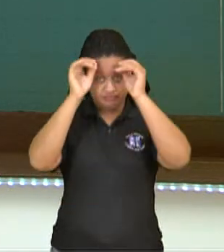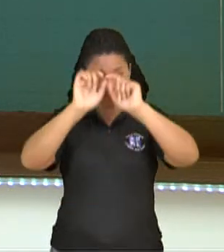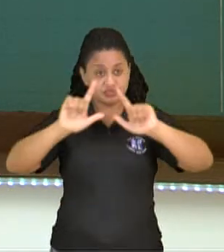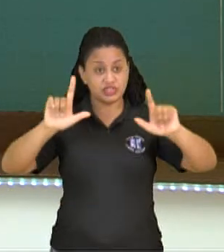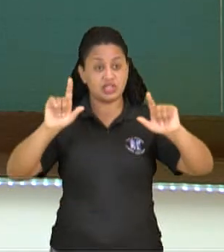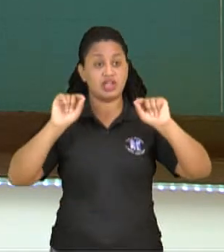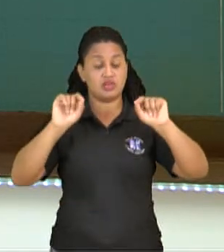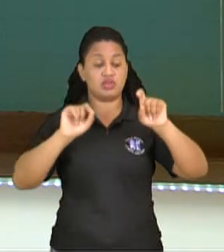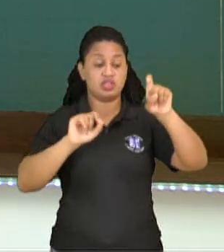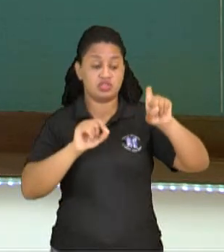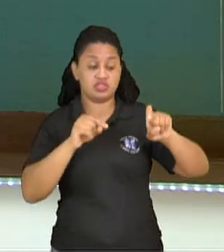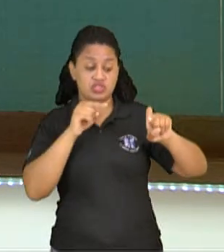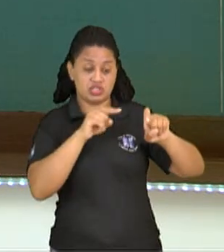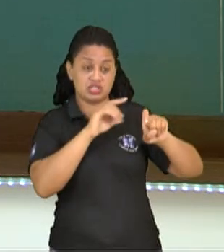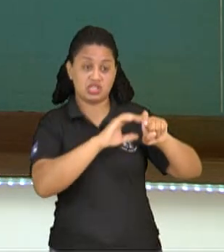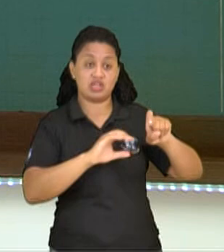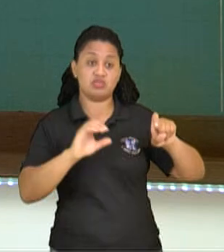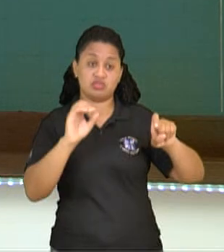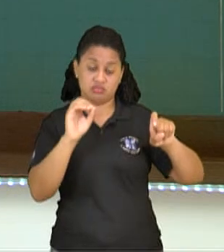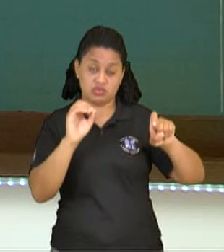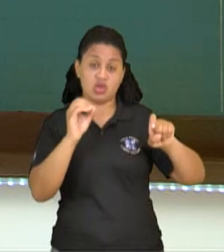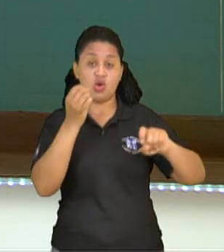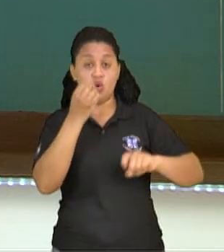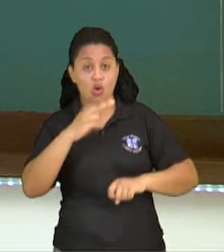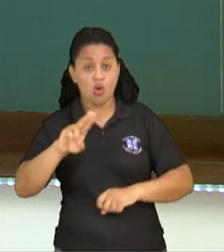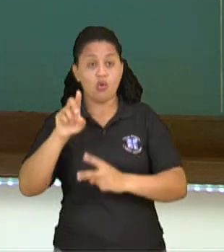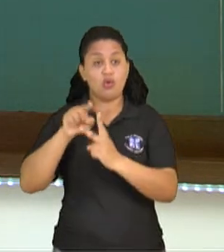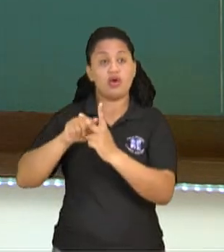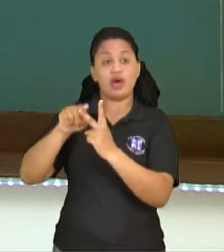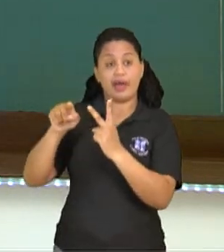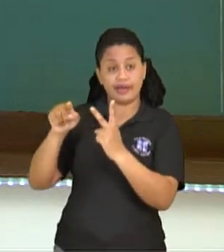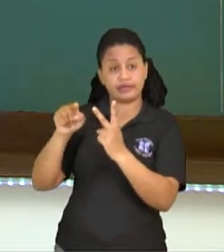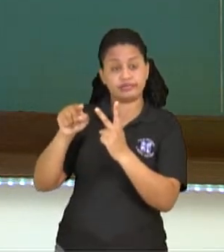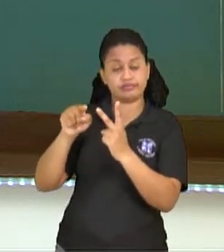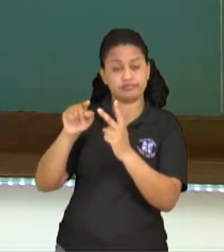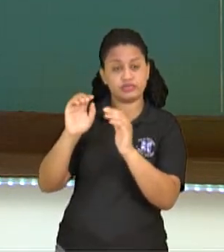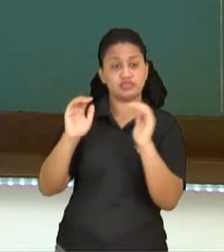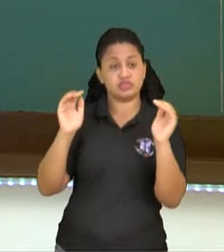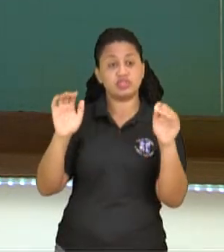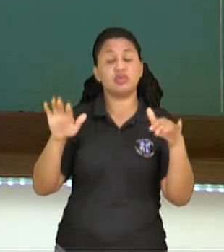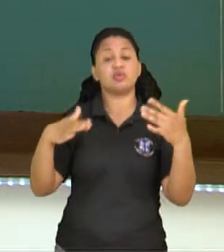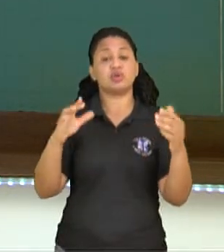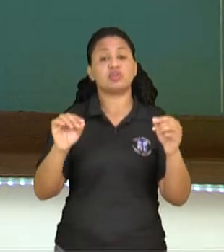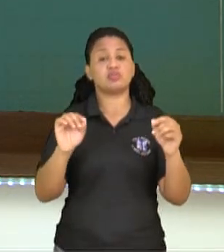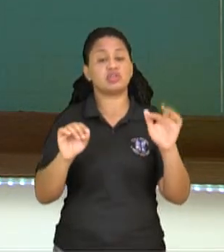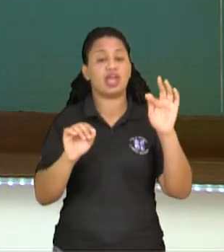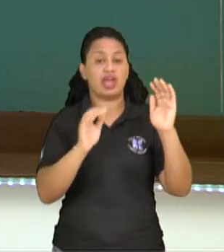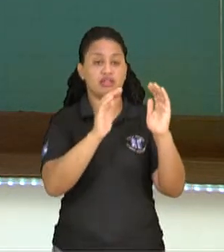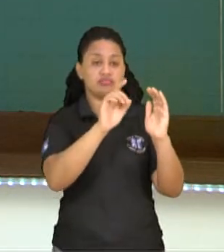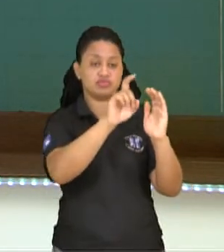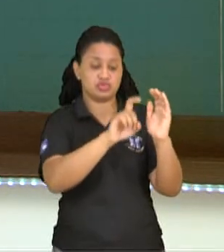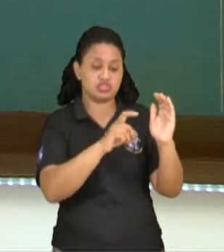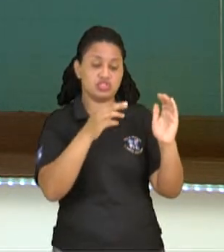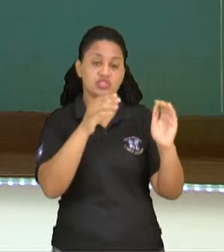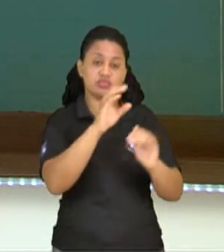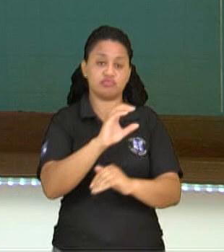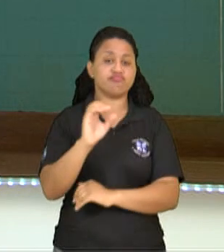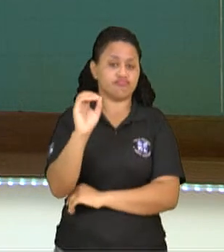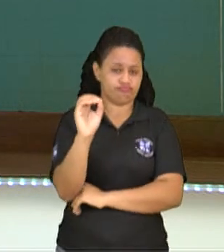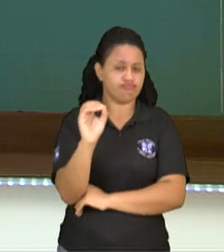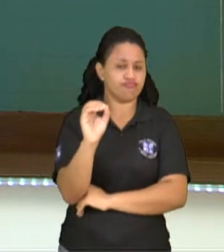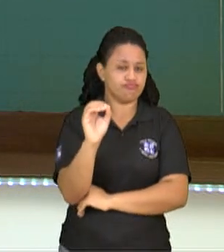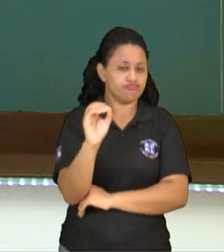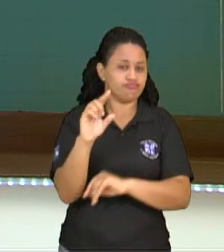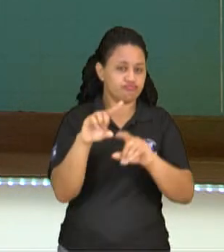que x é o zero ou raiz de uma função quando que, né? Quando nós colocamos f de x igual a zero, ou